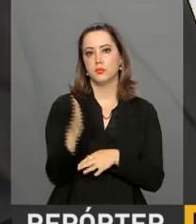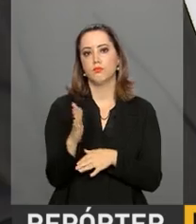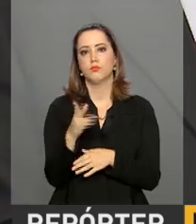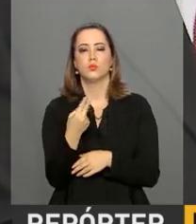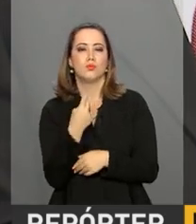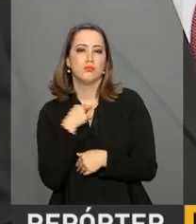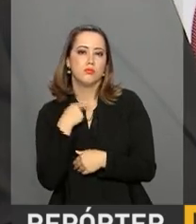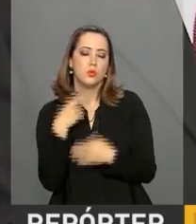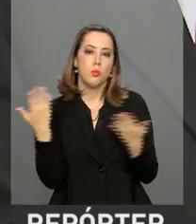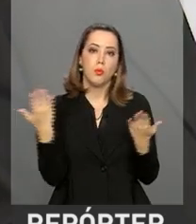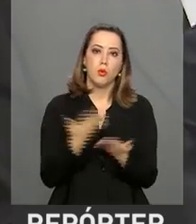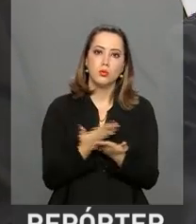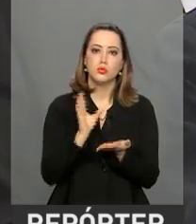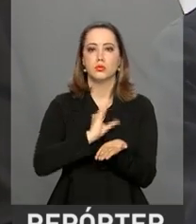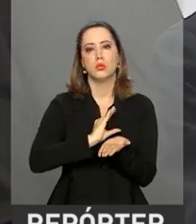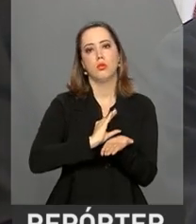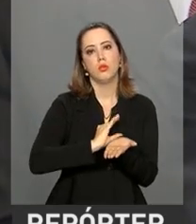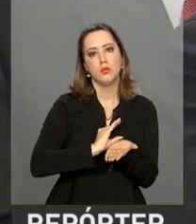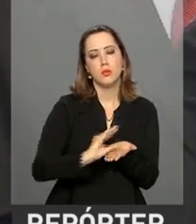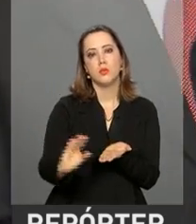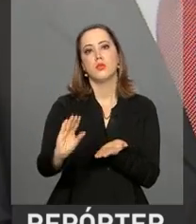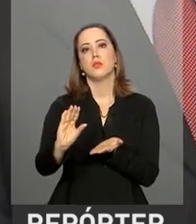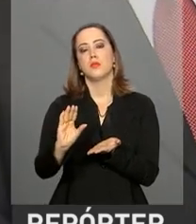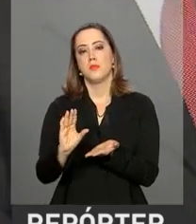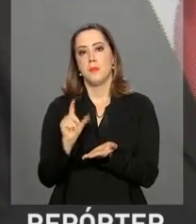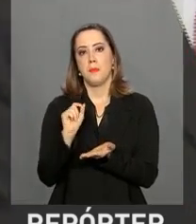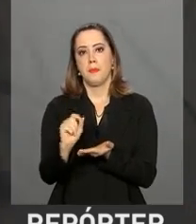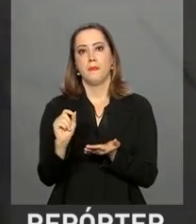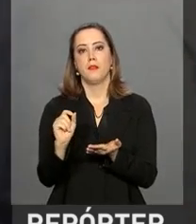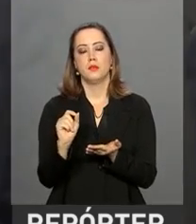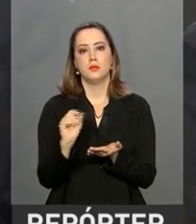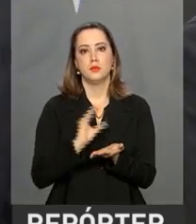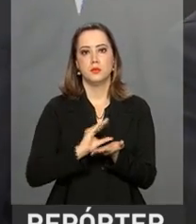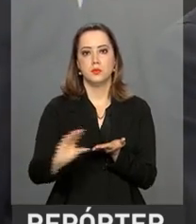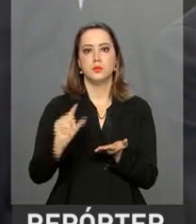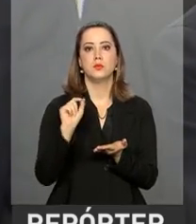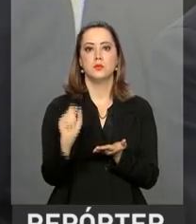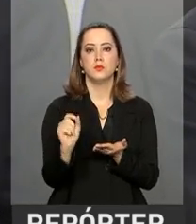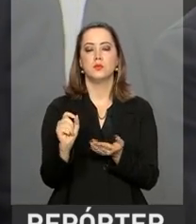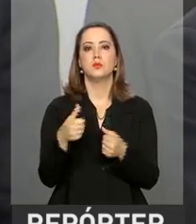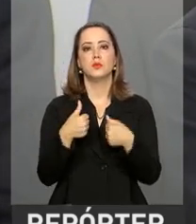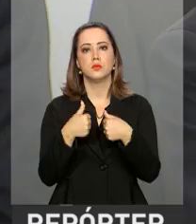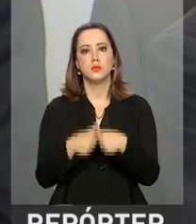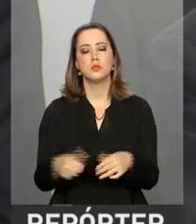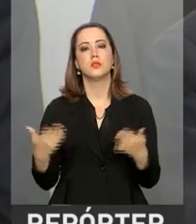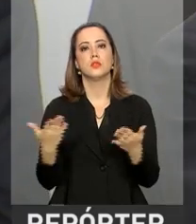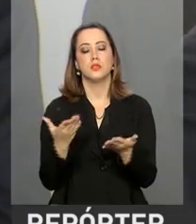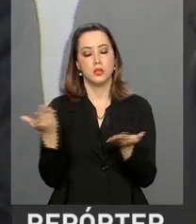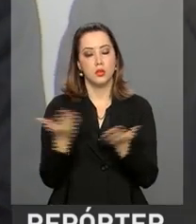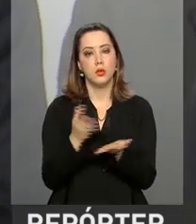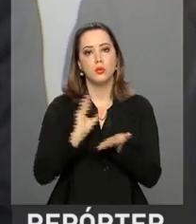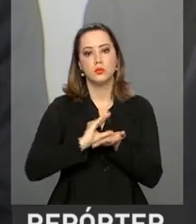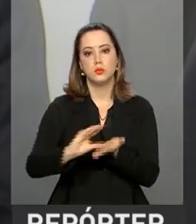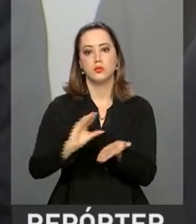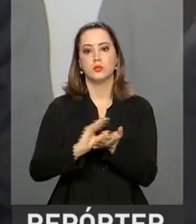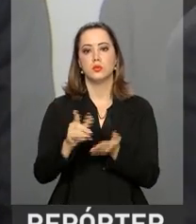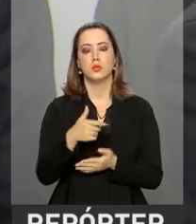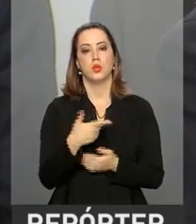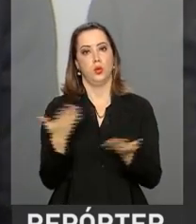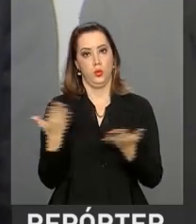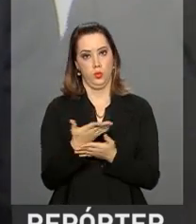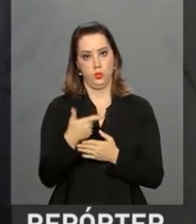permitisse que neste momento viéssemos a liberar aquilo que hoje está sendo liberado Quanto é para dizer